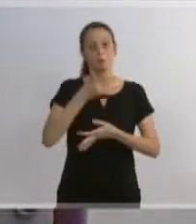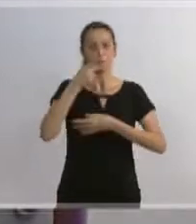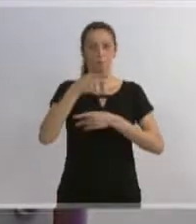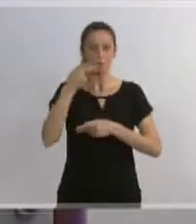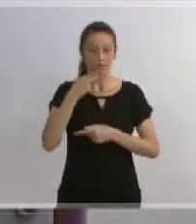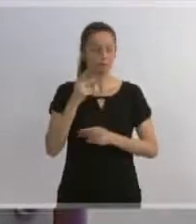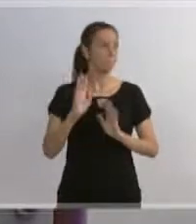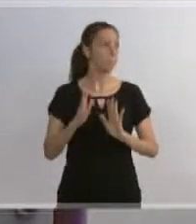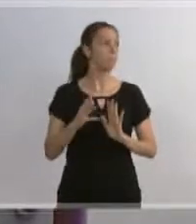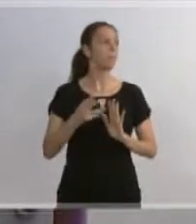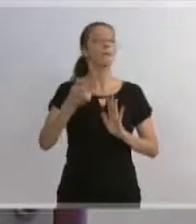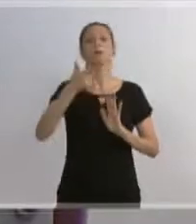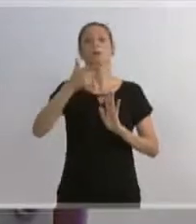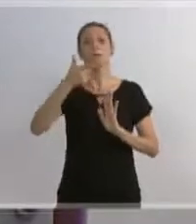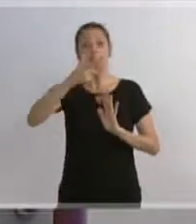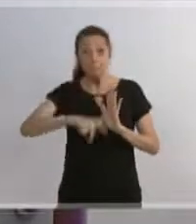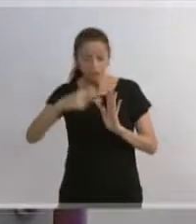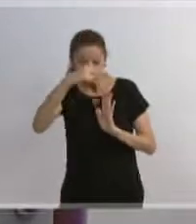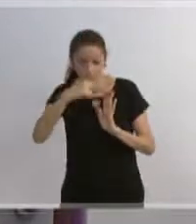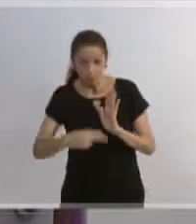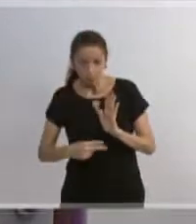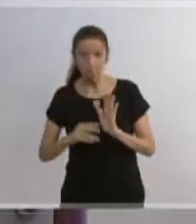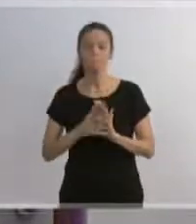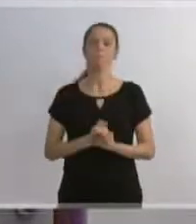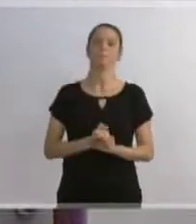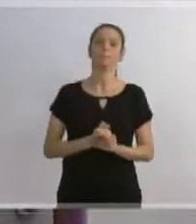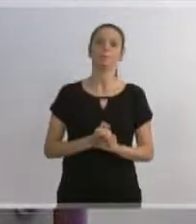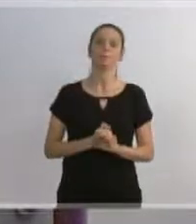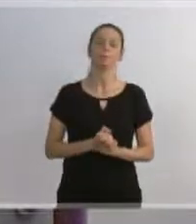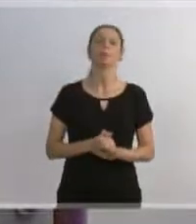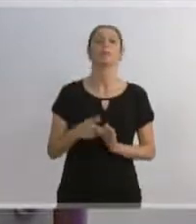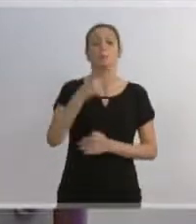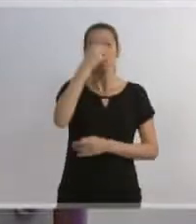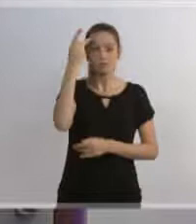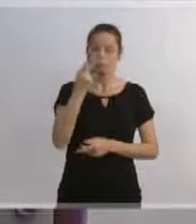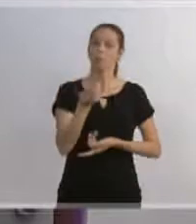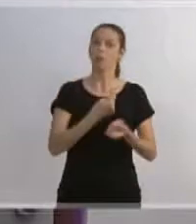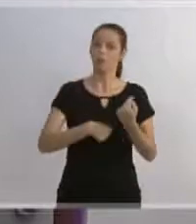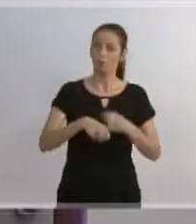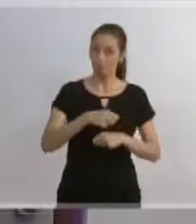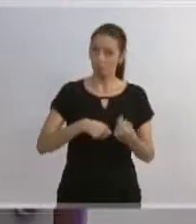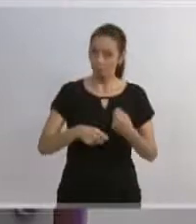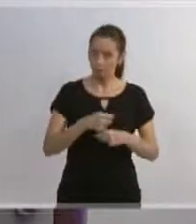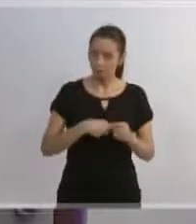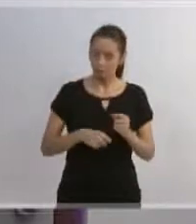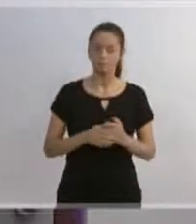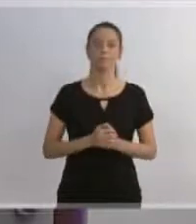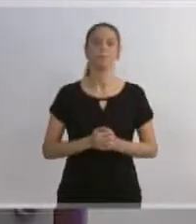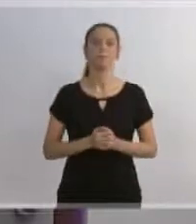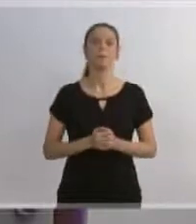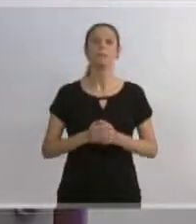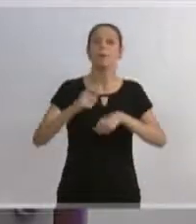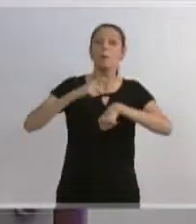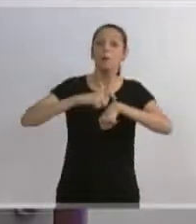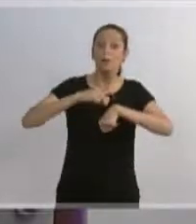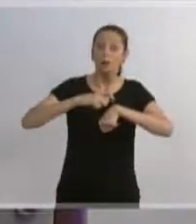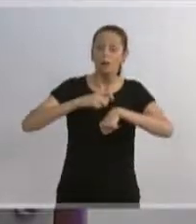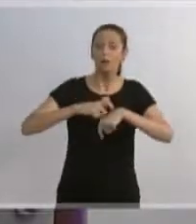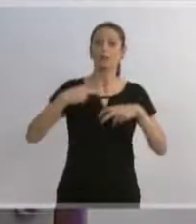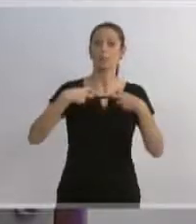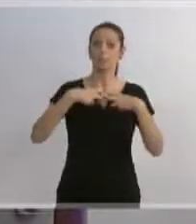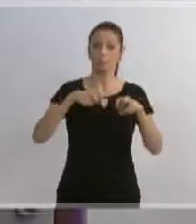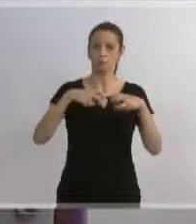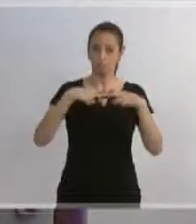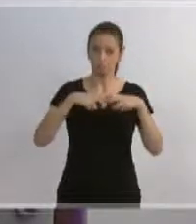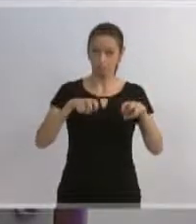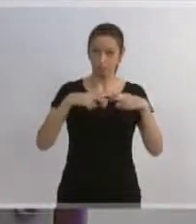vou ler de novo aqui para o vereador Adriano. A manutenção do cobrador. essas linhas somente ainda